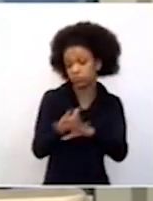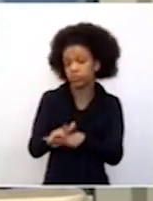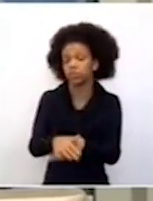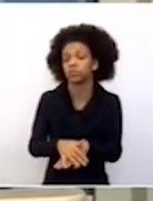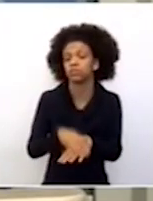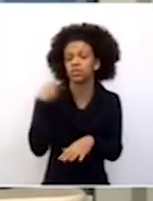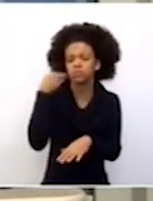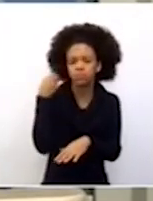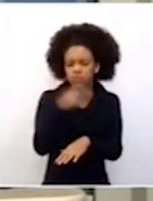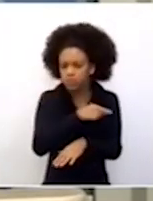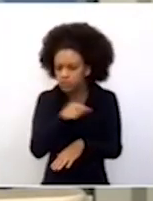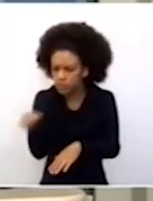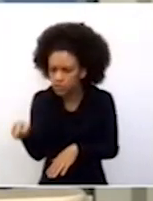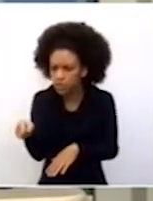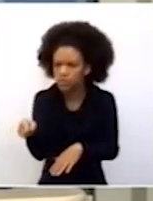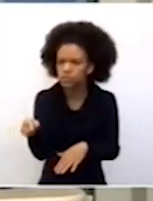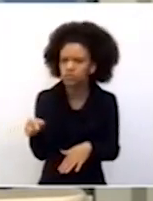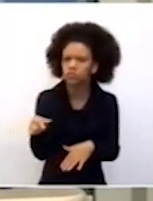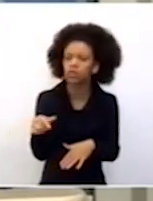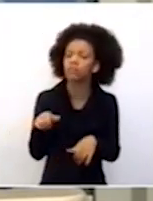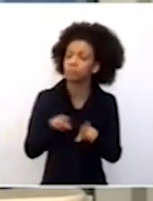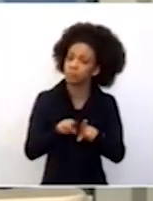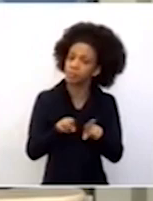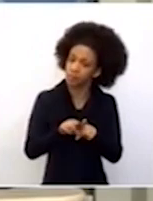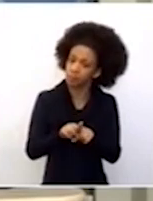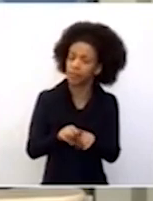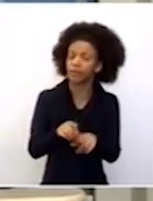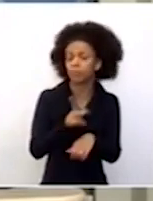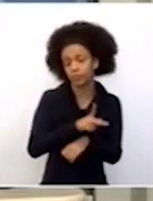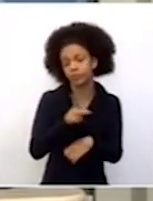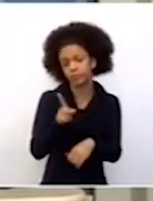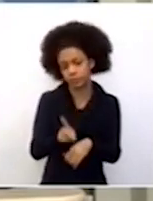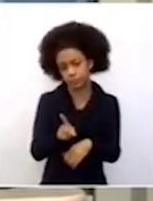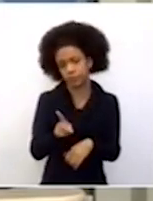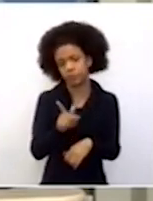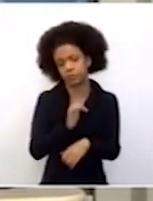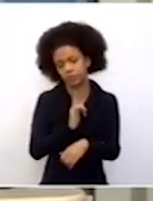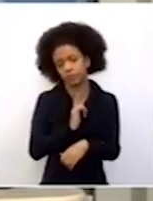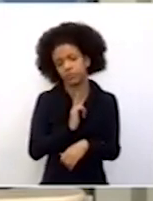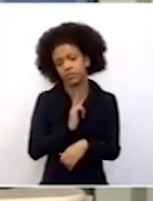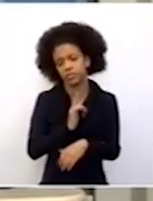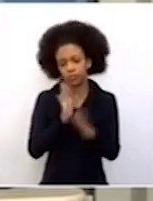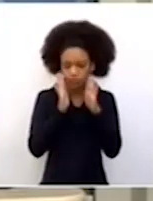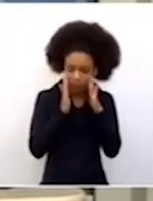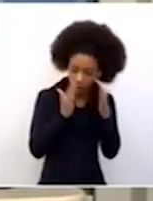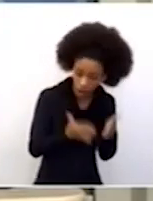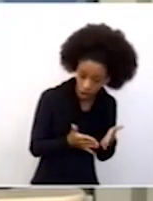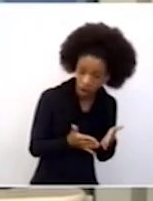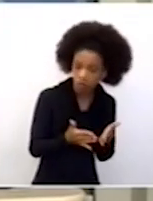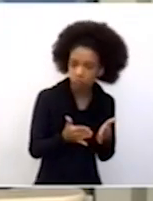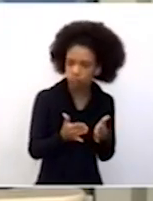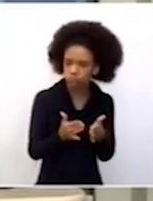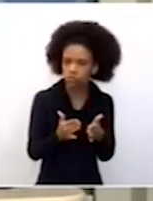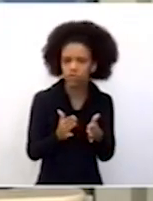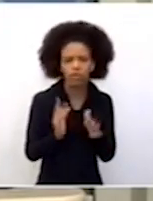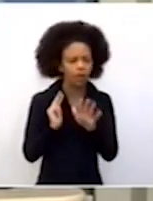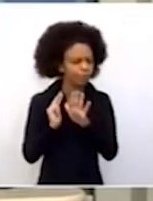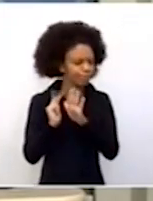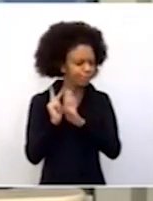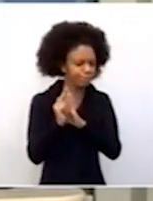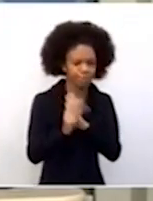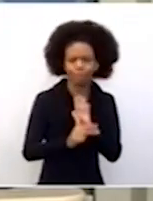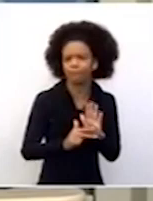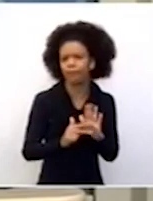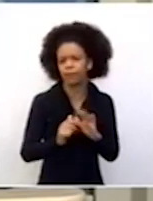suas experiências, né, isso também é uma coisa que o professor também tem que também olhar, né, ou seja, todas as variáveis que entrem